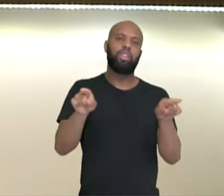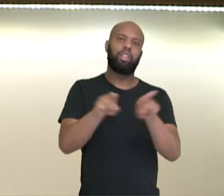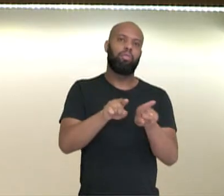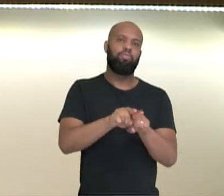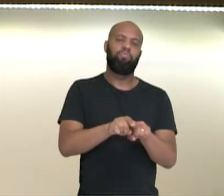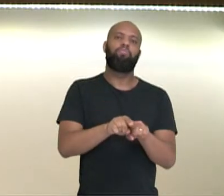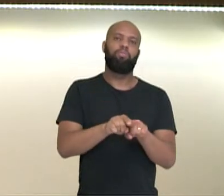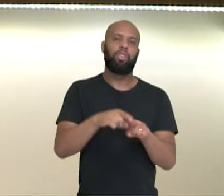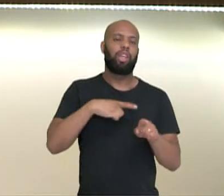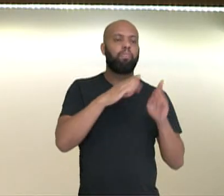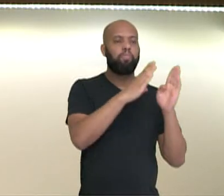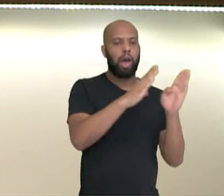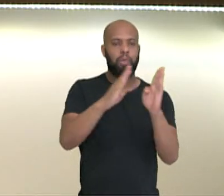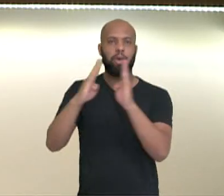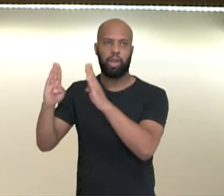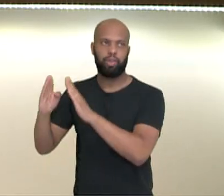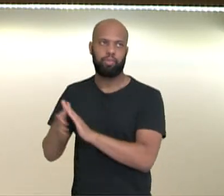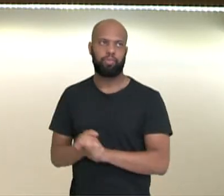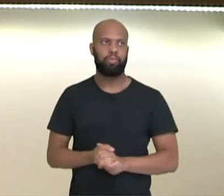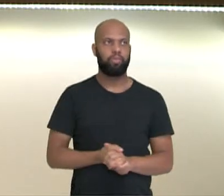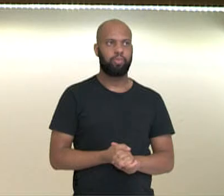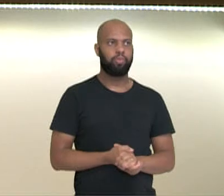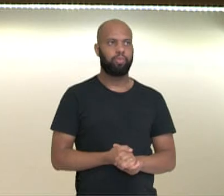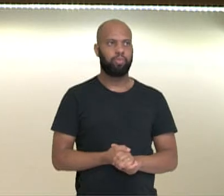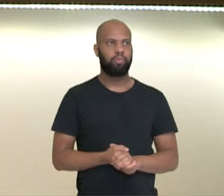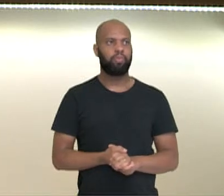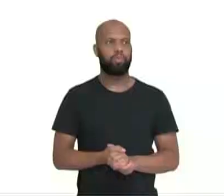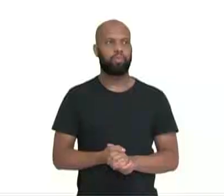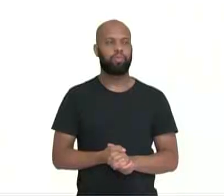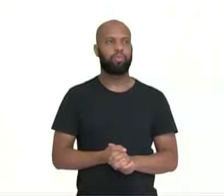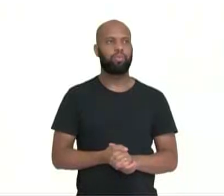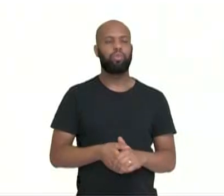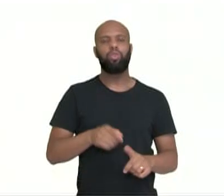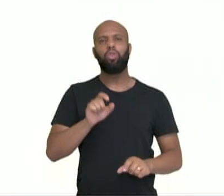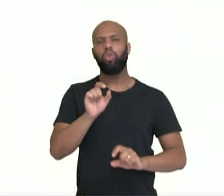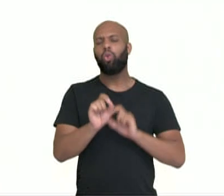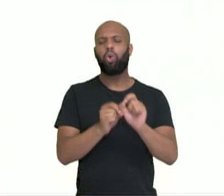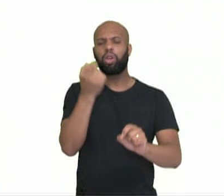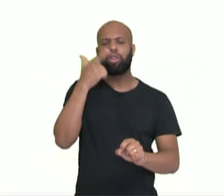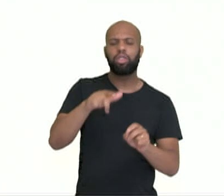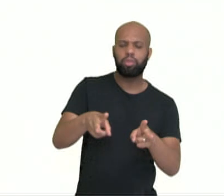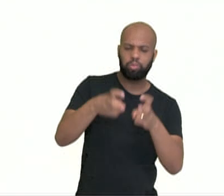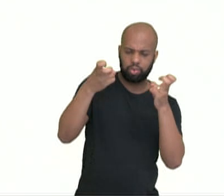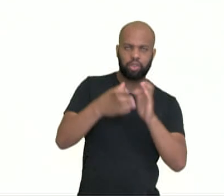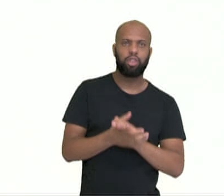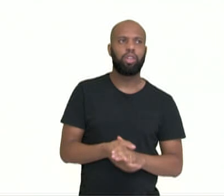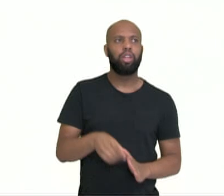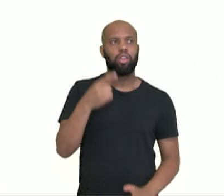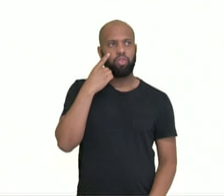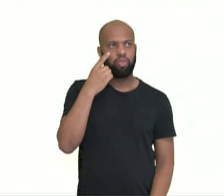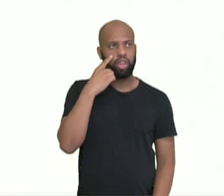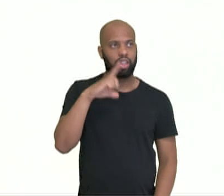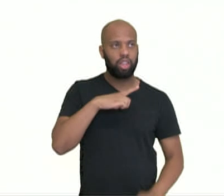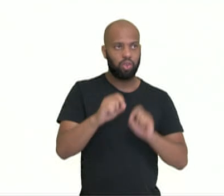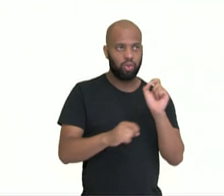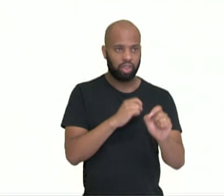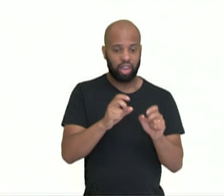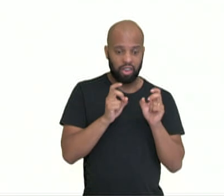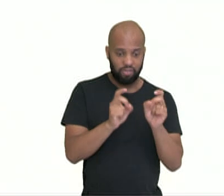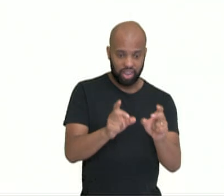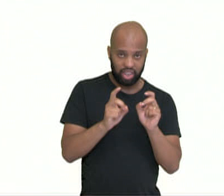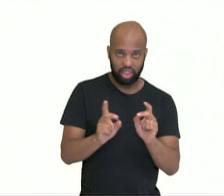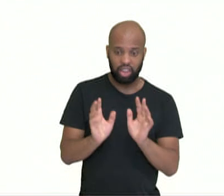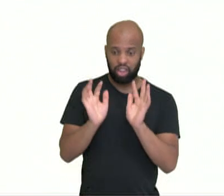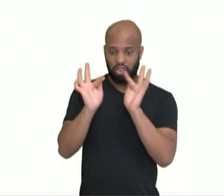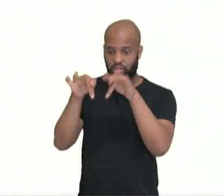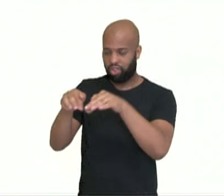um pouquinho todos os meses. Tranquilo? Bom, o que a gente observa aqui? Observe que o valor dos preços de venda no final